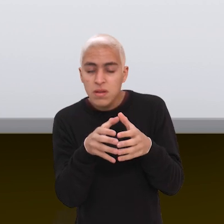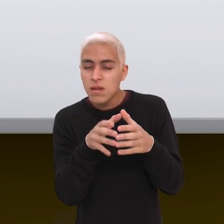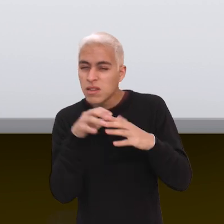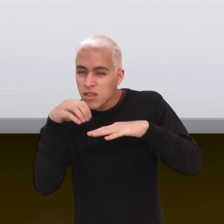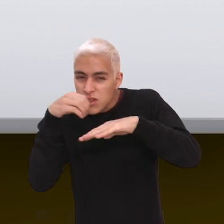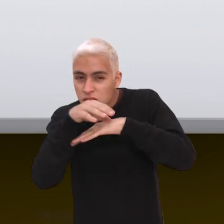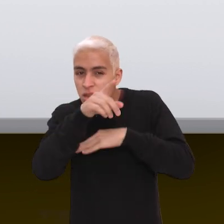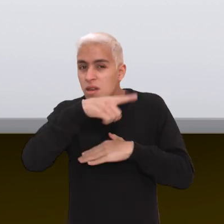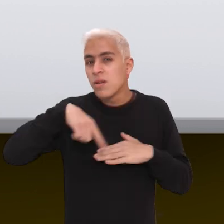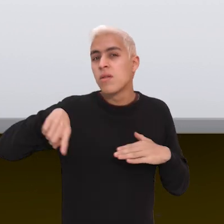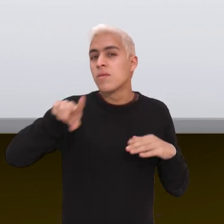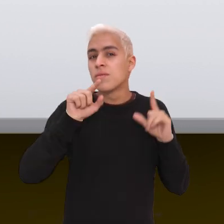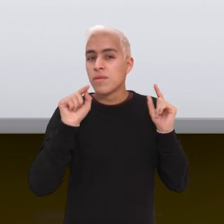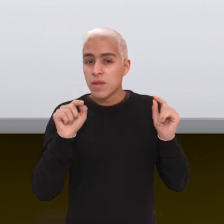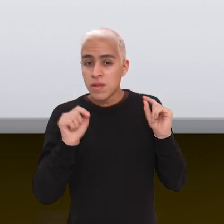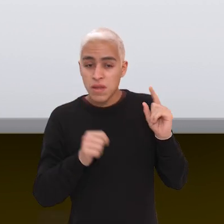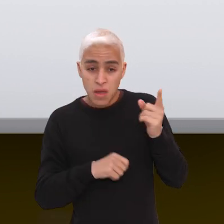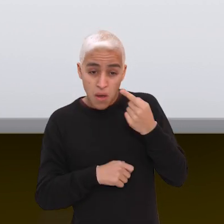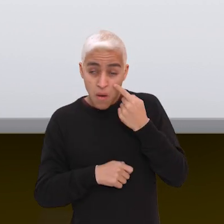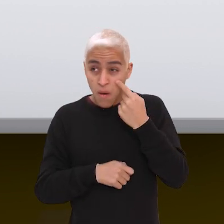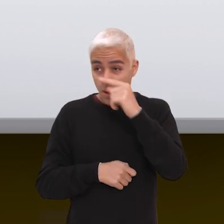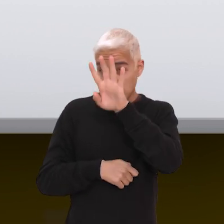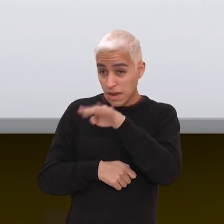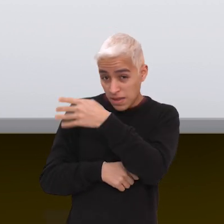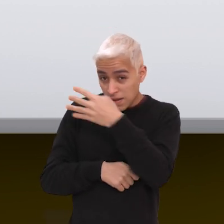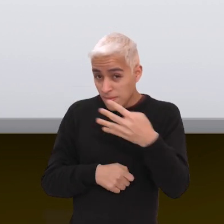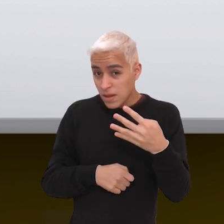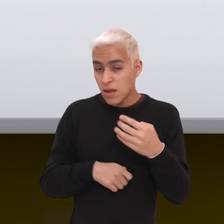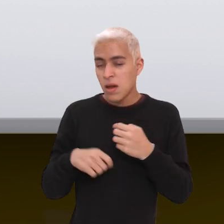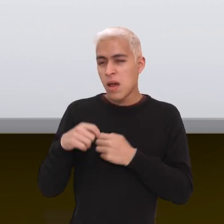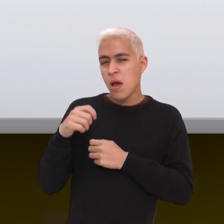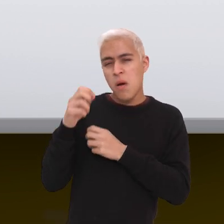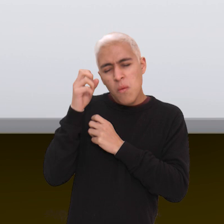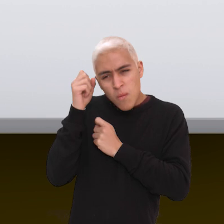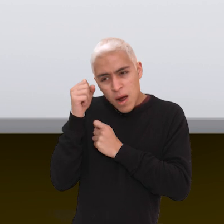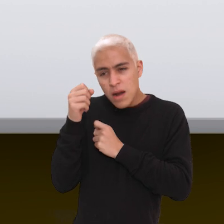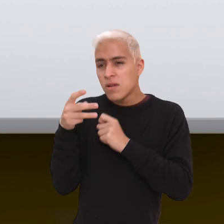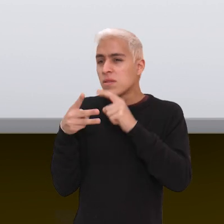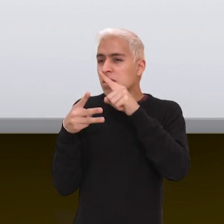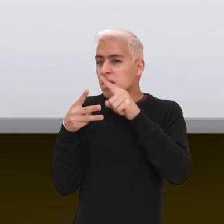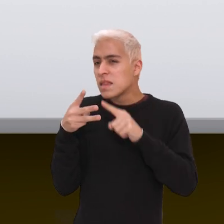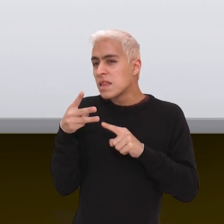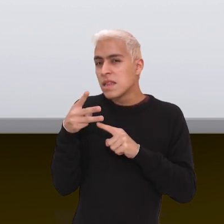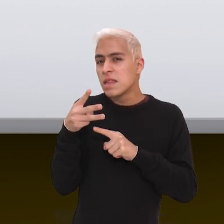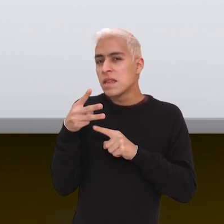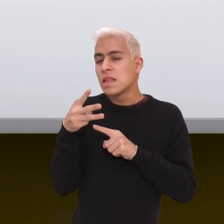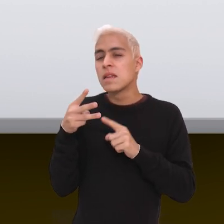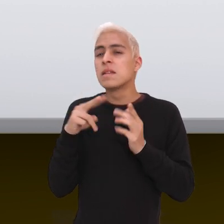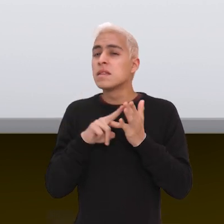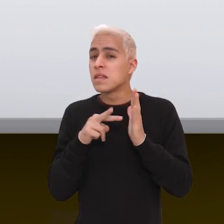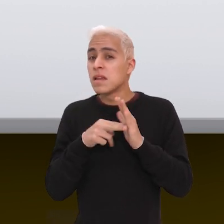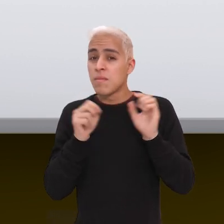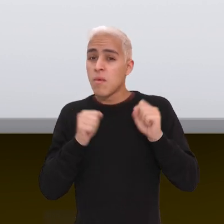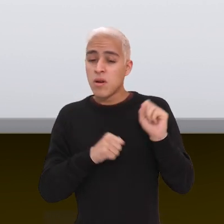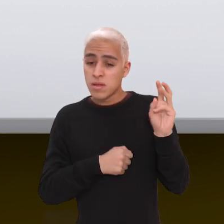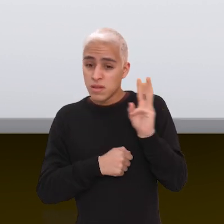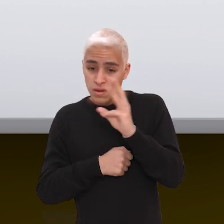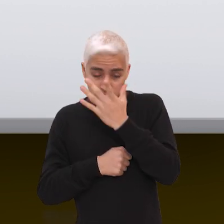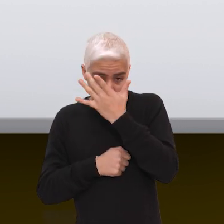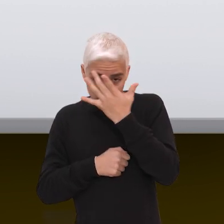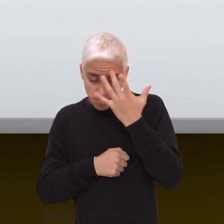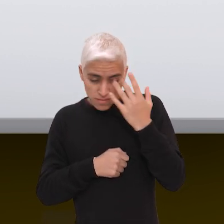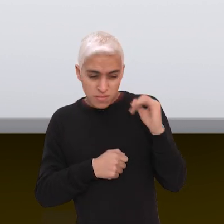Olá, turma, uma super dica para você. Quando lá na tabela está escrito quarto triplo, significa que podem ser 3